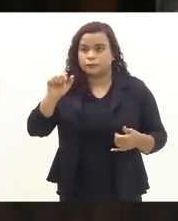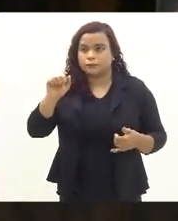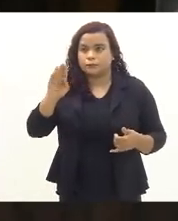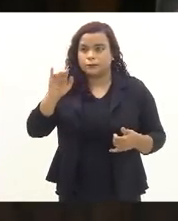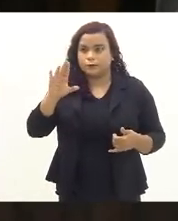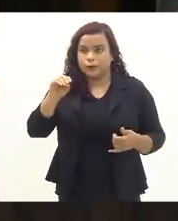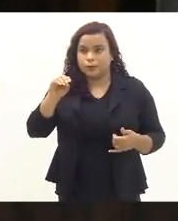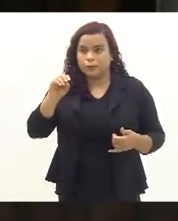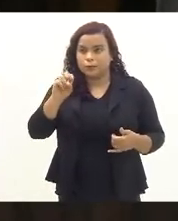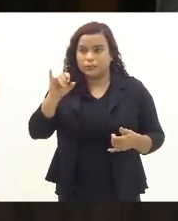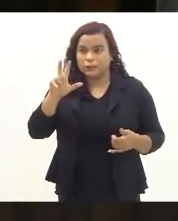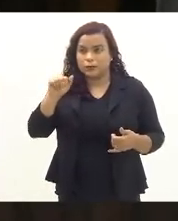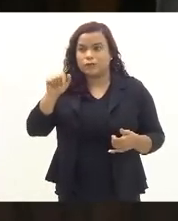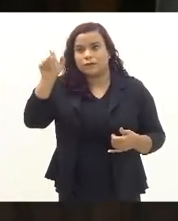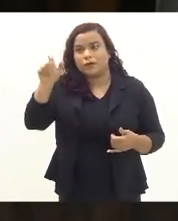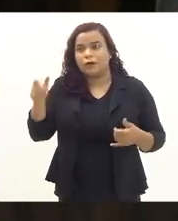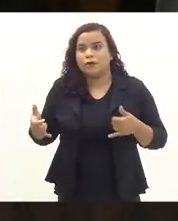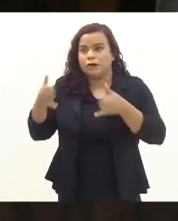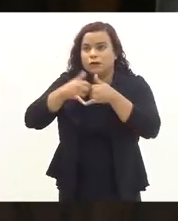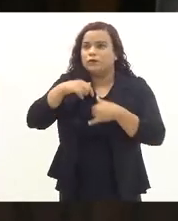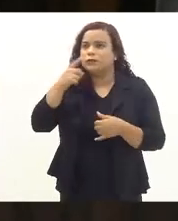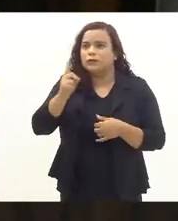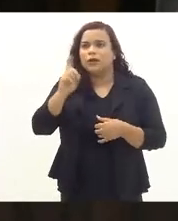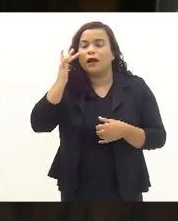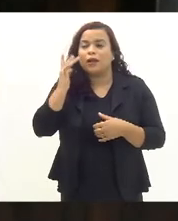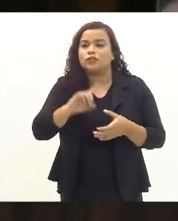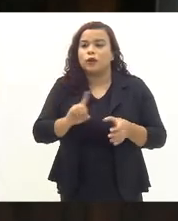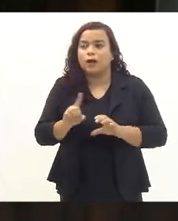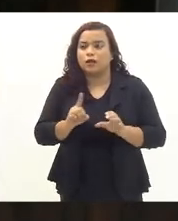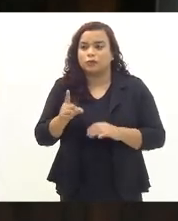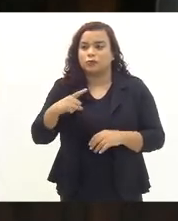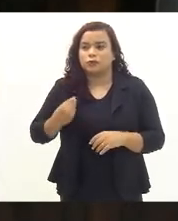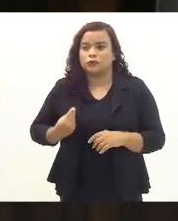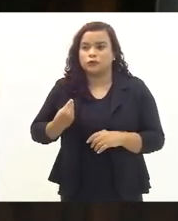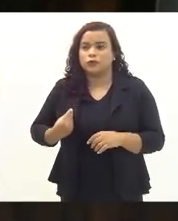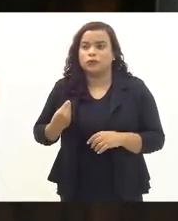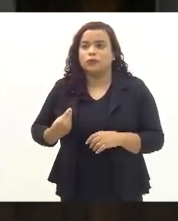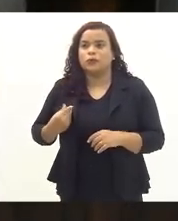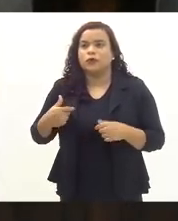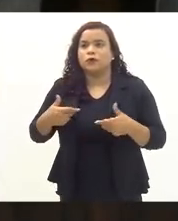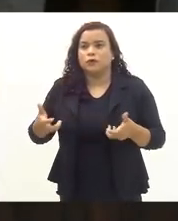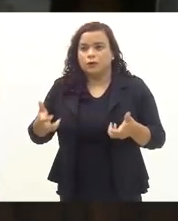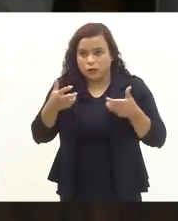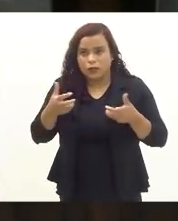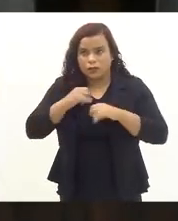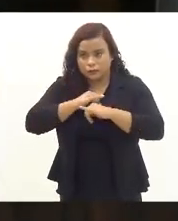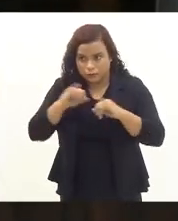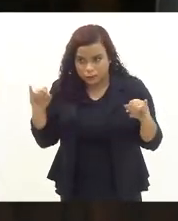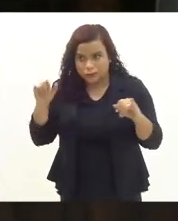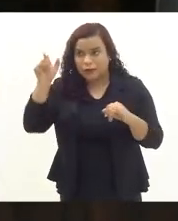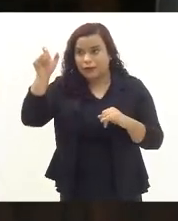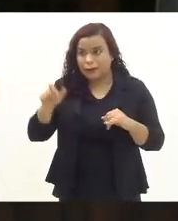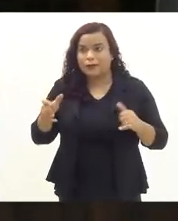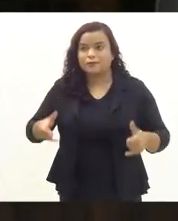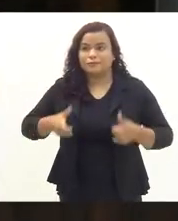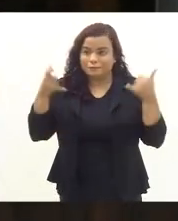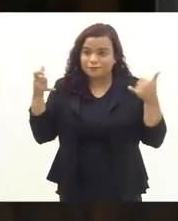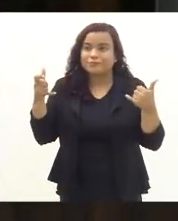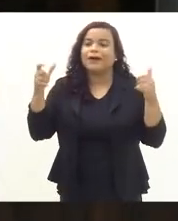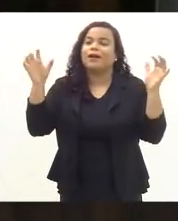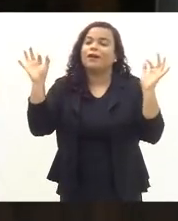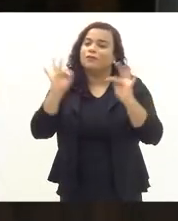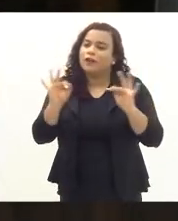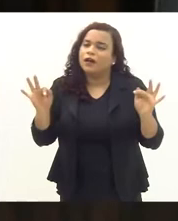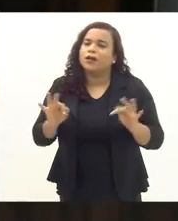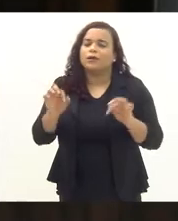mas ele não me atendeu Acho que ele tava na Rádio iria aqui desejar um feliz aniversário com muita paz